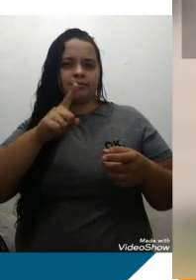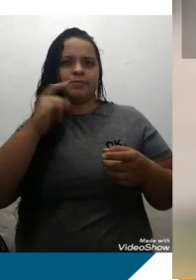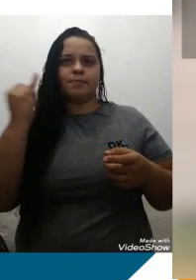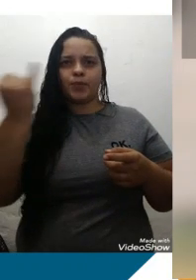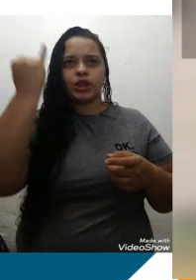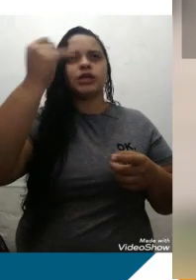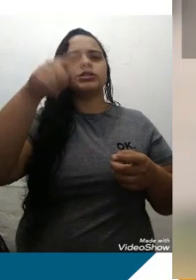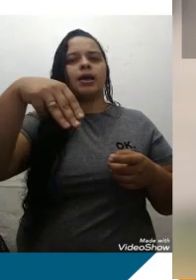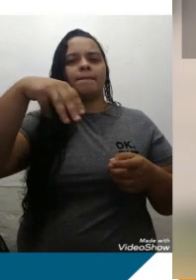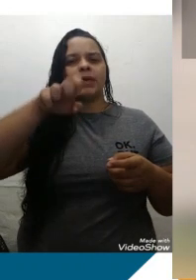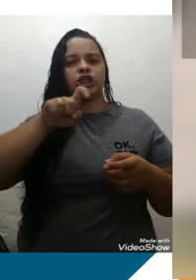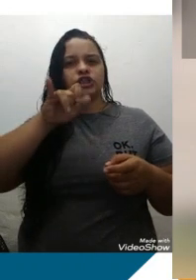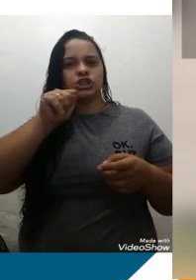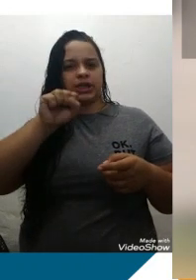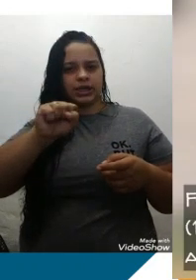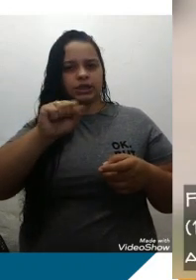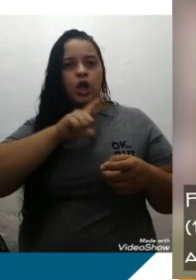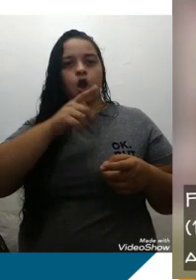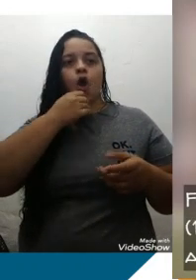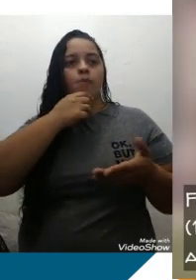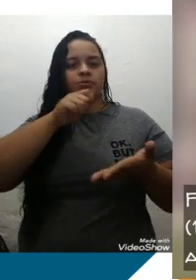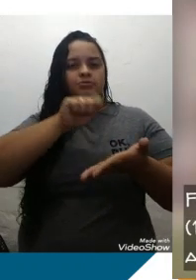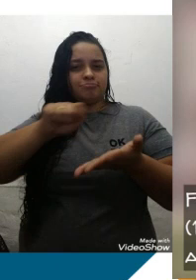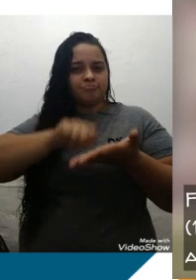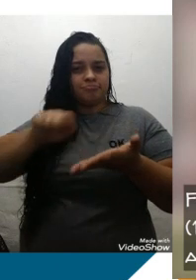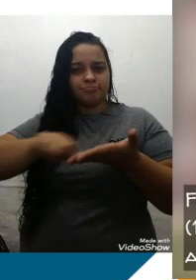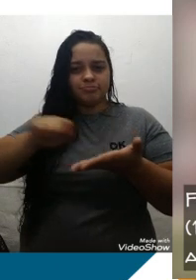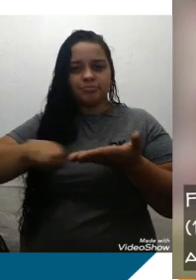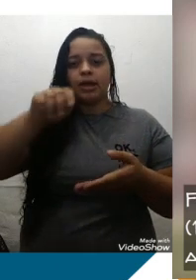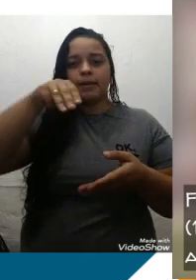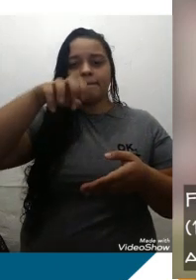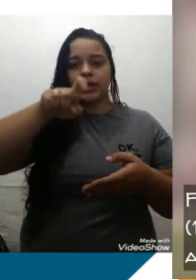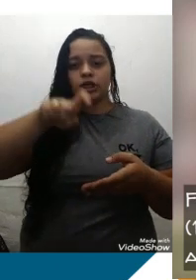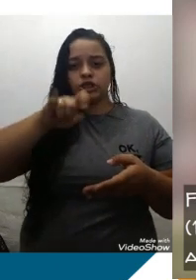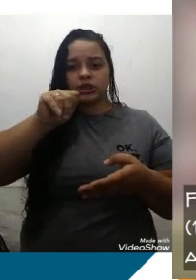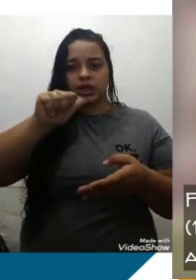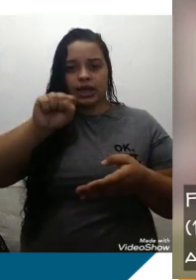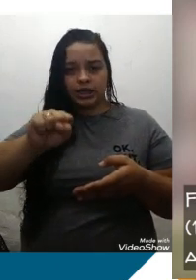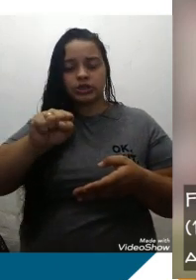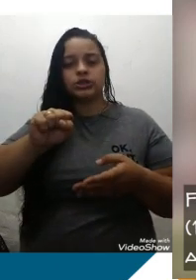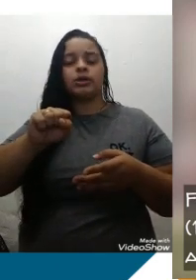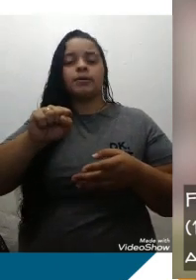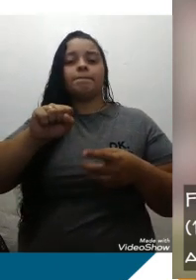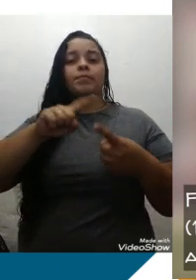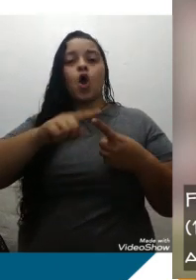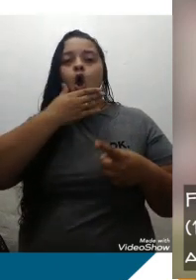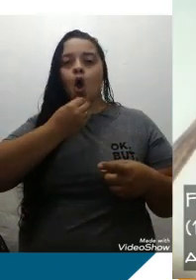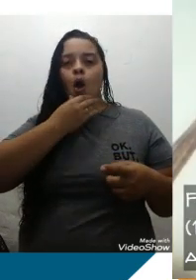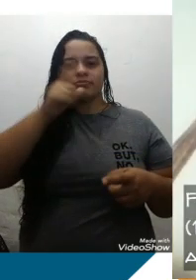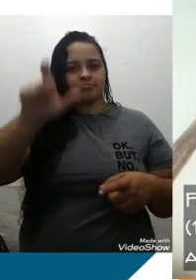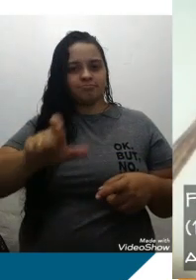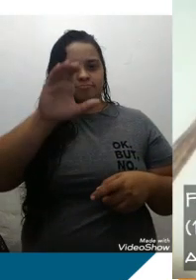contar a história dos mexica. Ela foi feita por escribas mexica, justamente a serviço de um frade